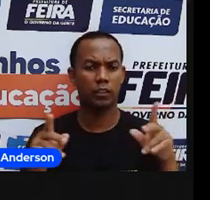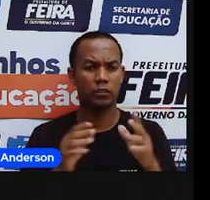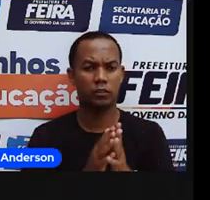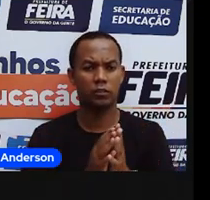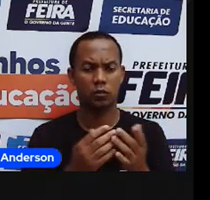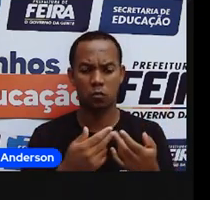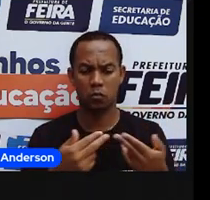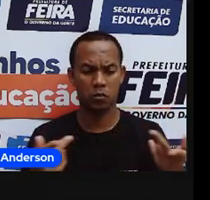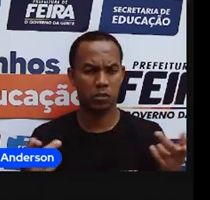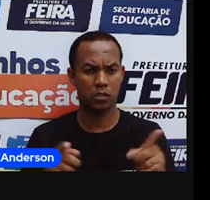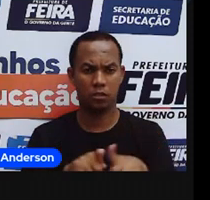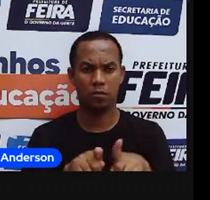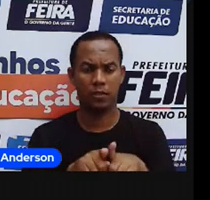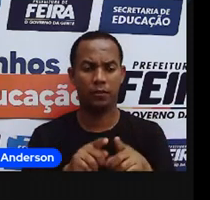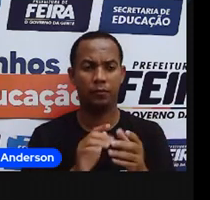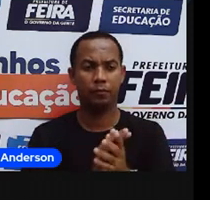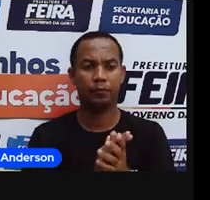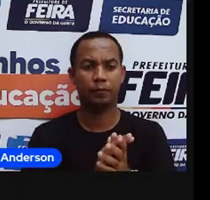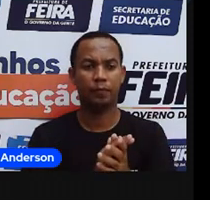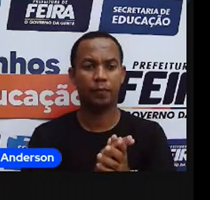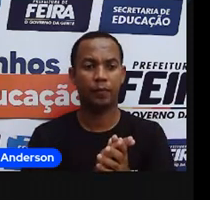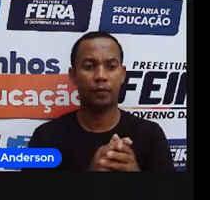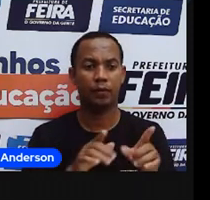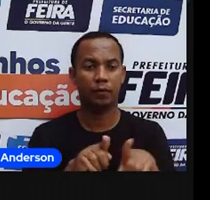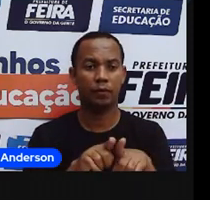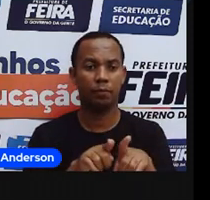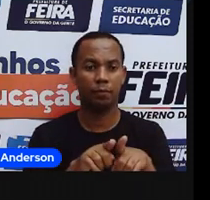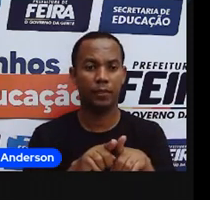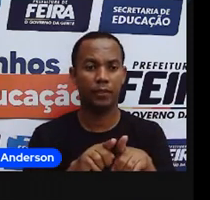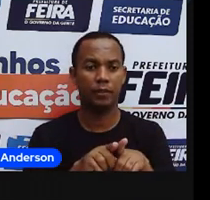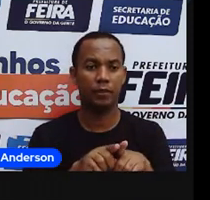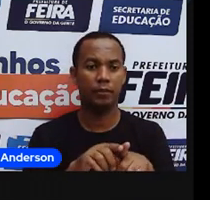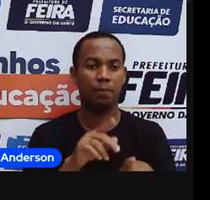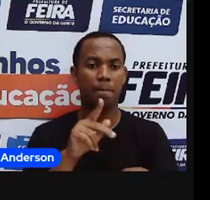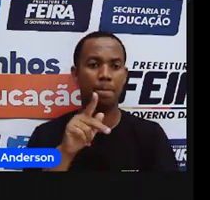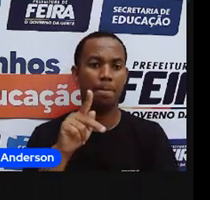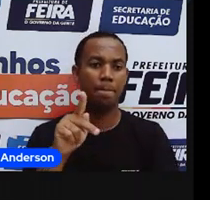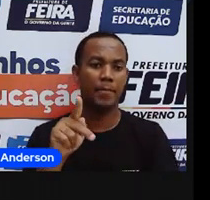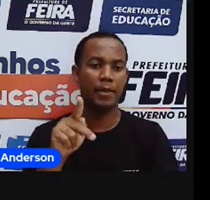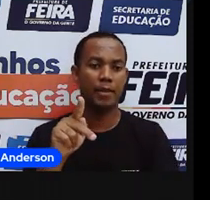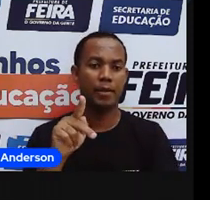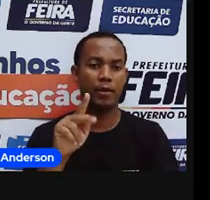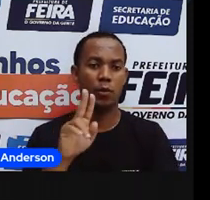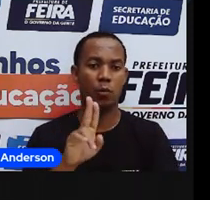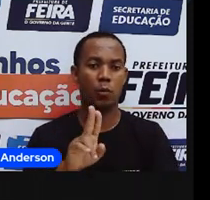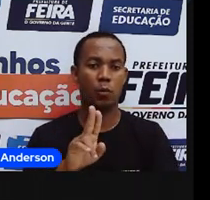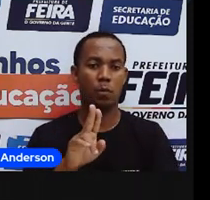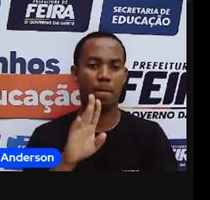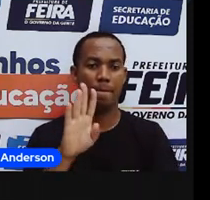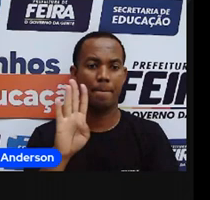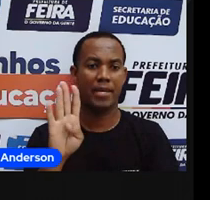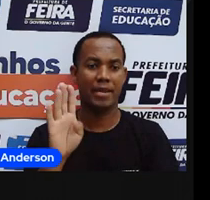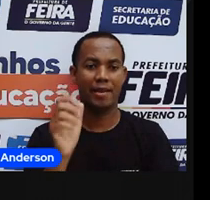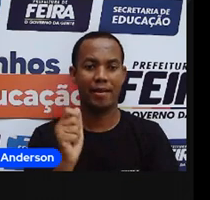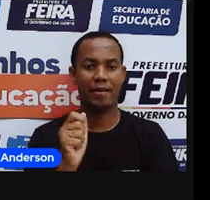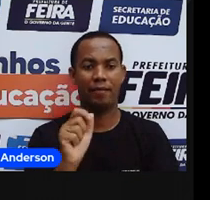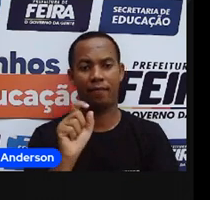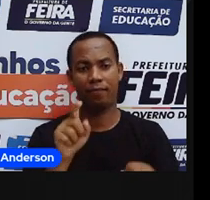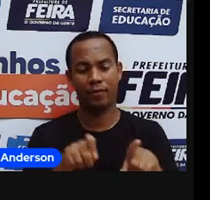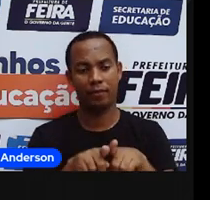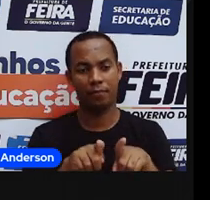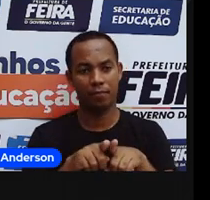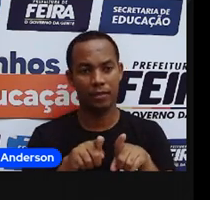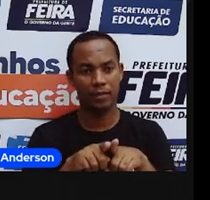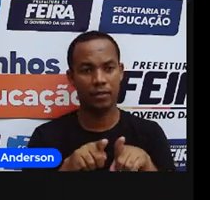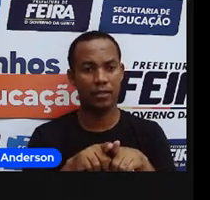iguarias. A puba, né, que o pessoal usa muito aí na época junina. E tem o aipim, que também traz o